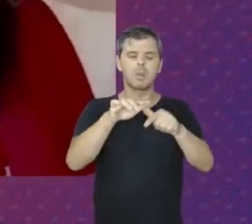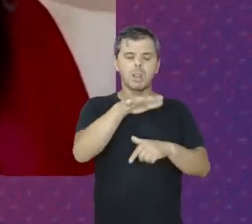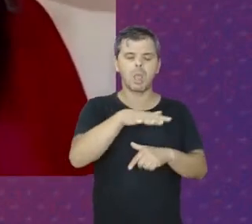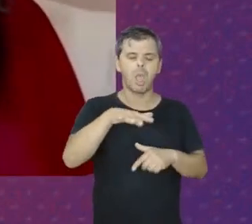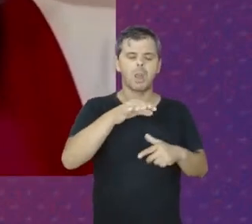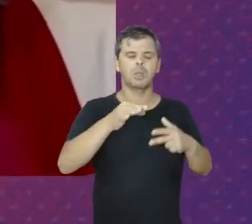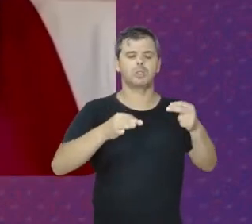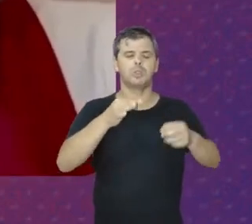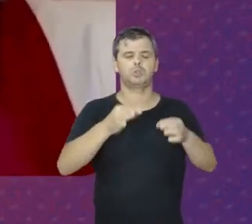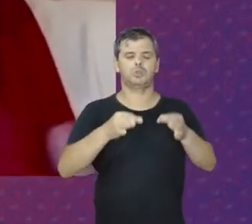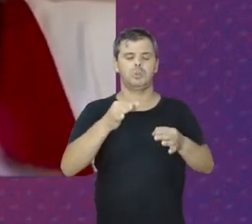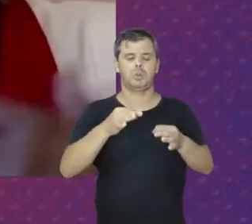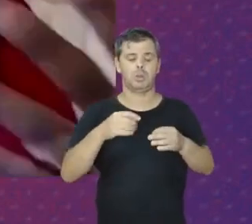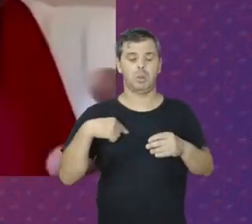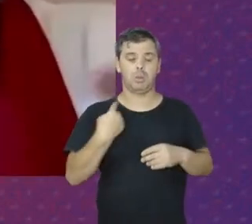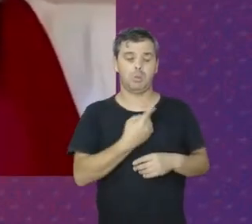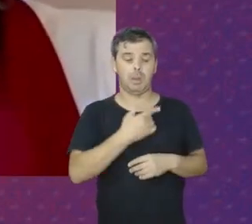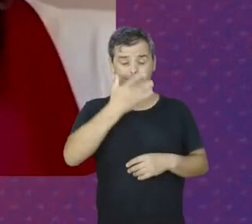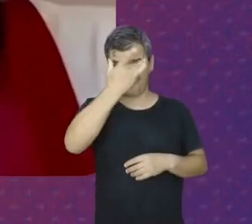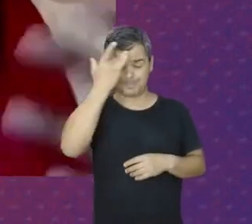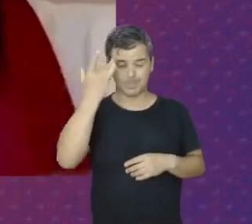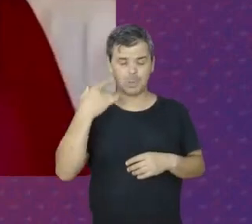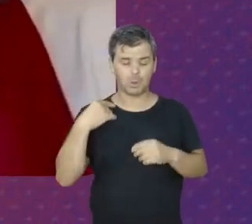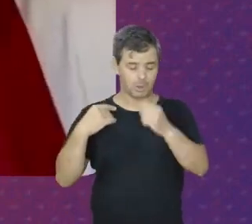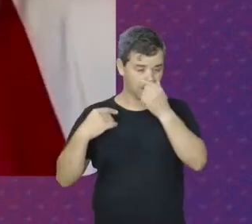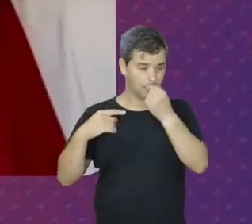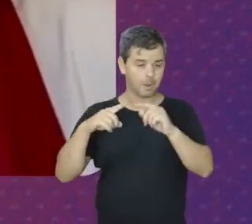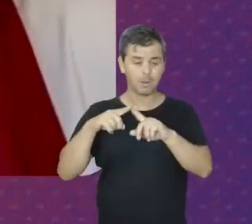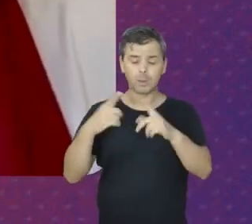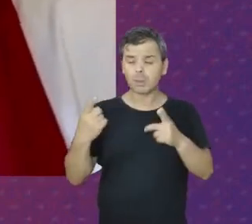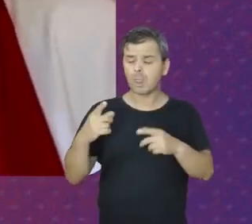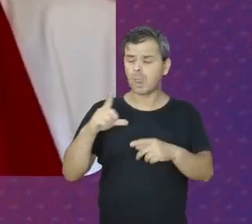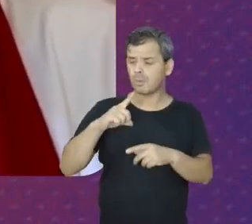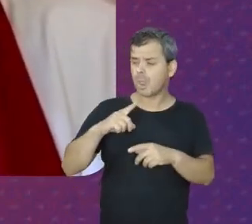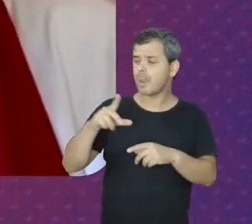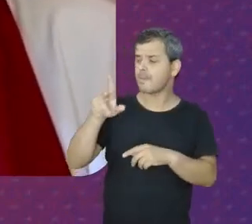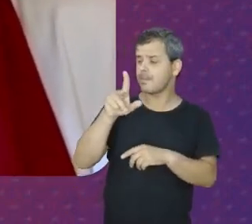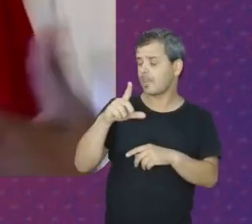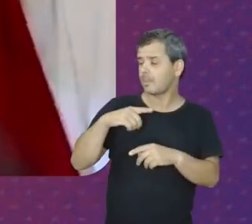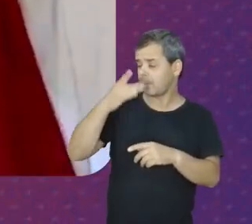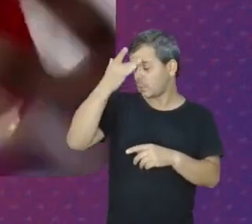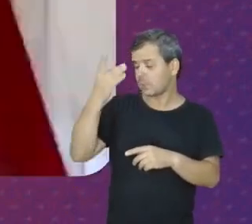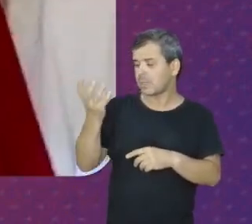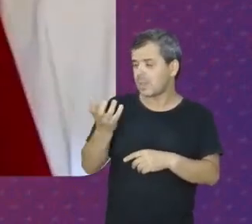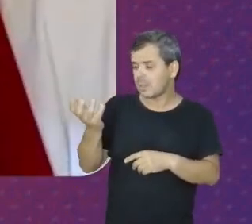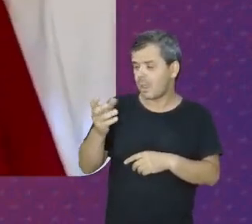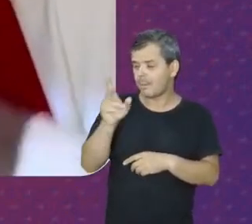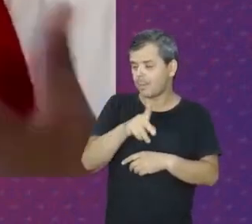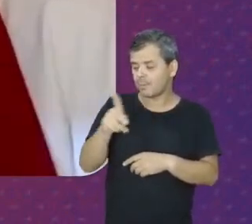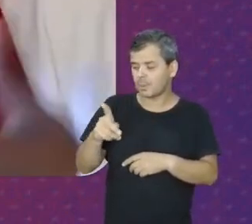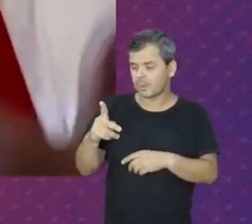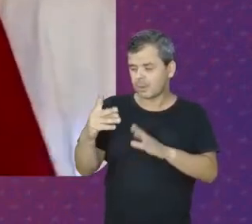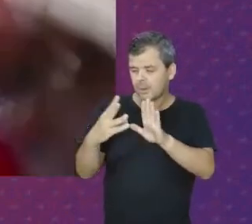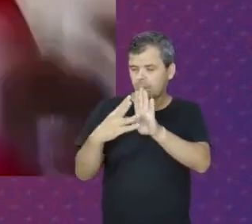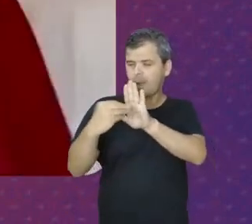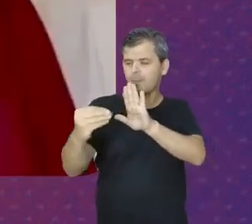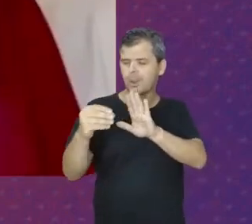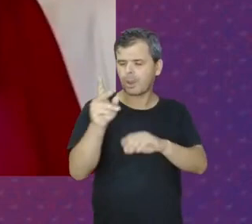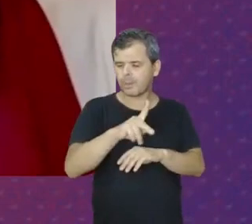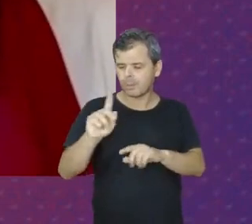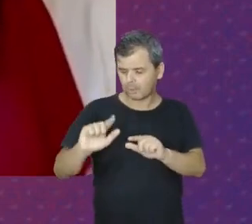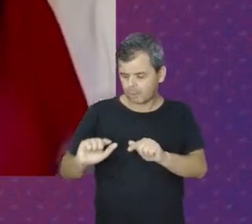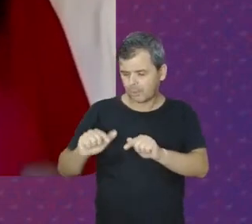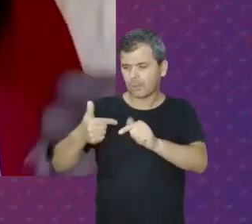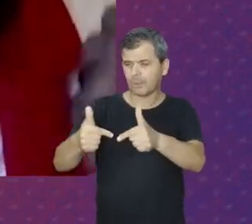Como a gente pode também ver que tem pessoas que gostariam de ser professoras e professores e se espelham na gente para a gente continuar a